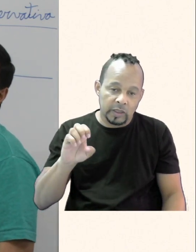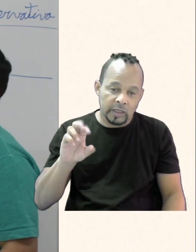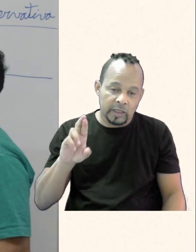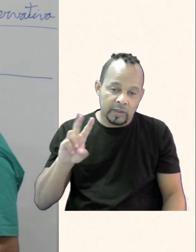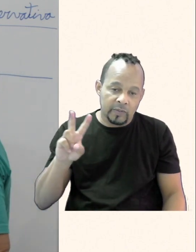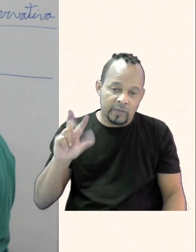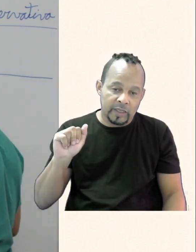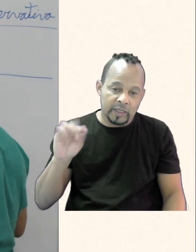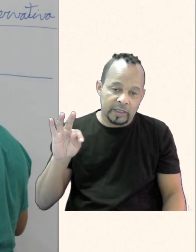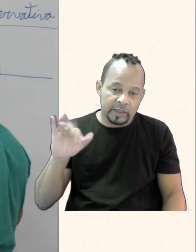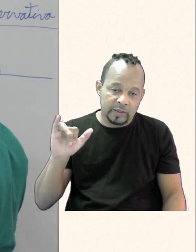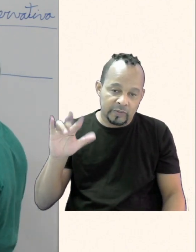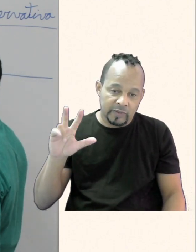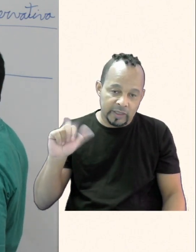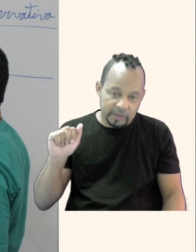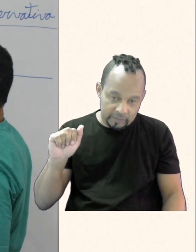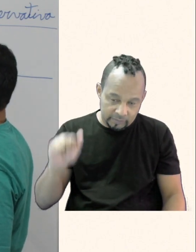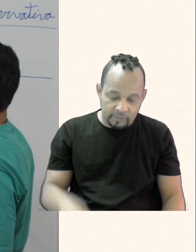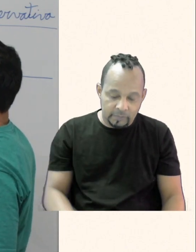Muito bem.